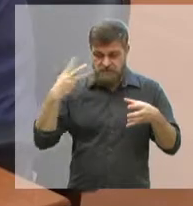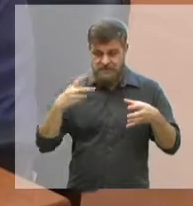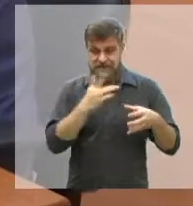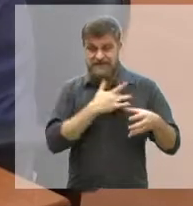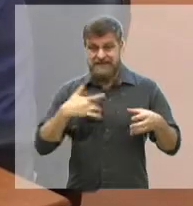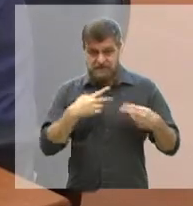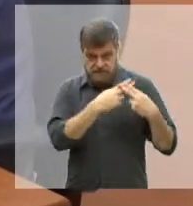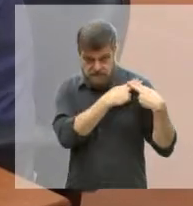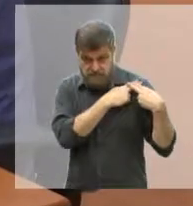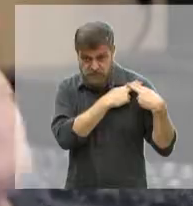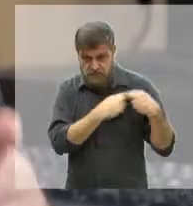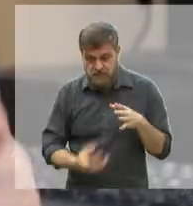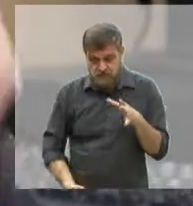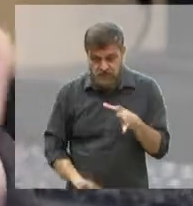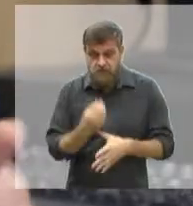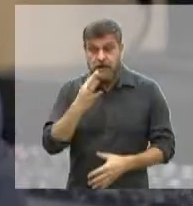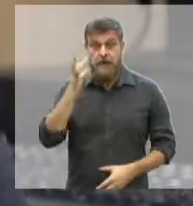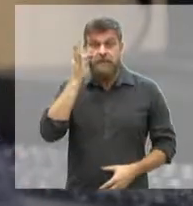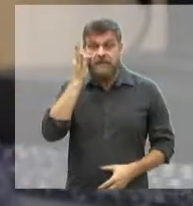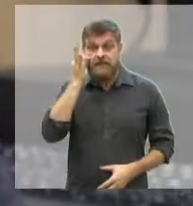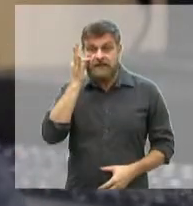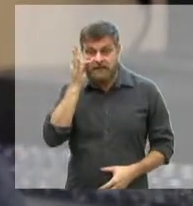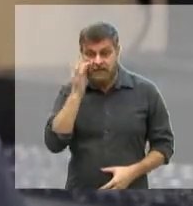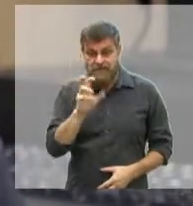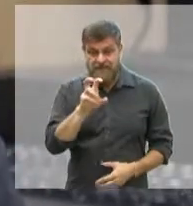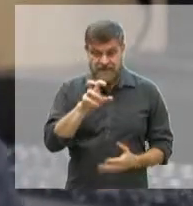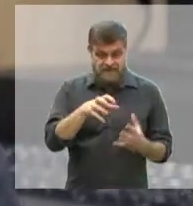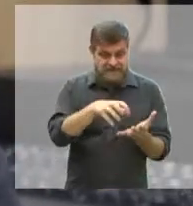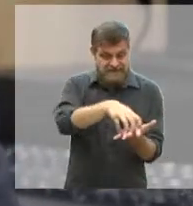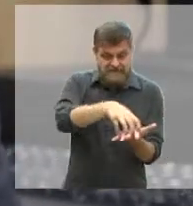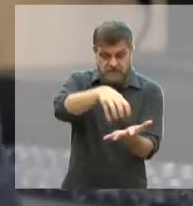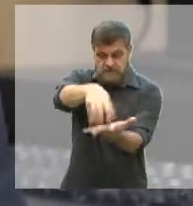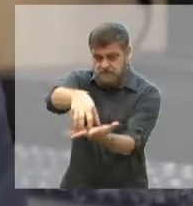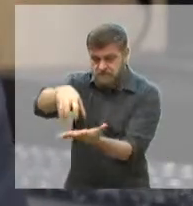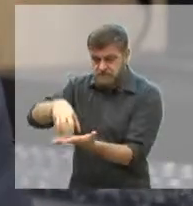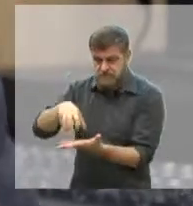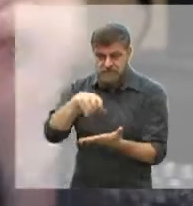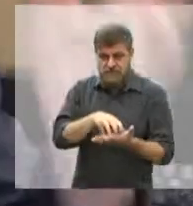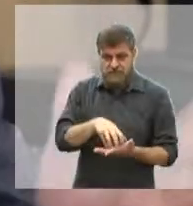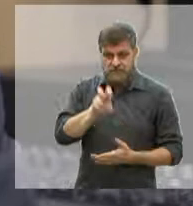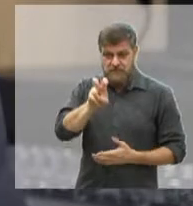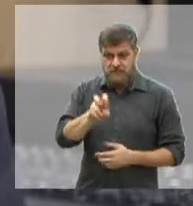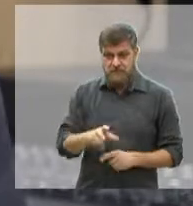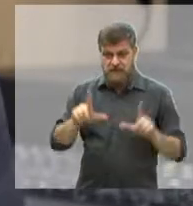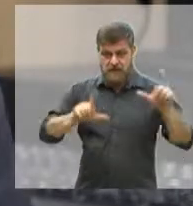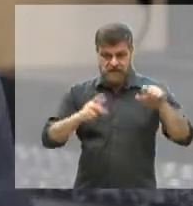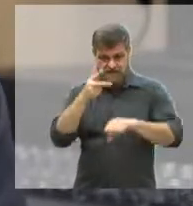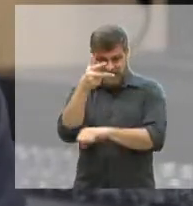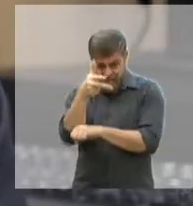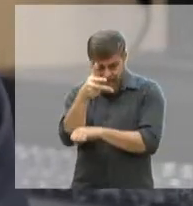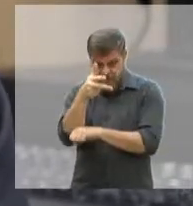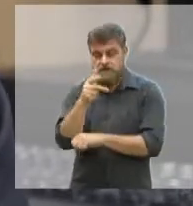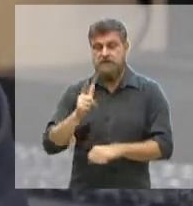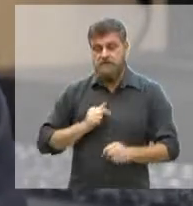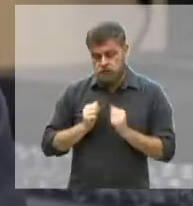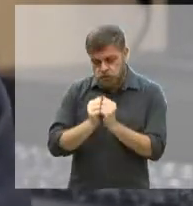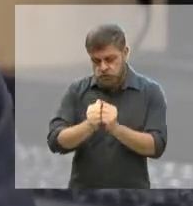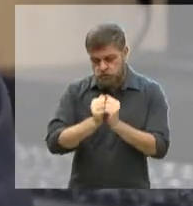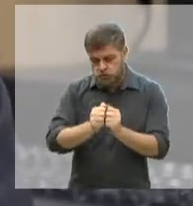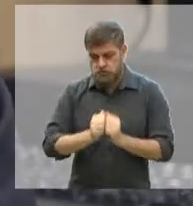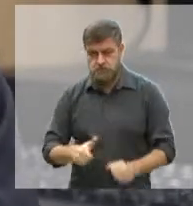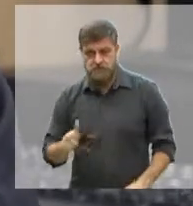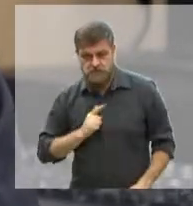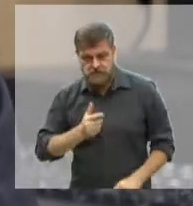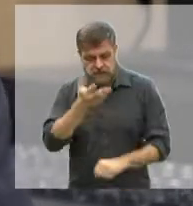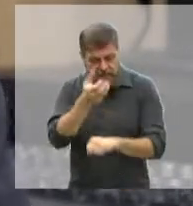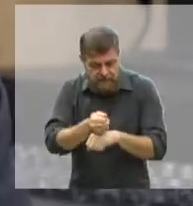vão acontecer em loco nos 5 distritos de saúde de Campinas. Né? A TV Câmara, inclusive, certamente vai estar conosco. Nós